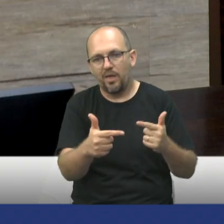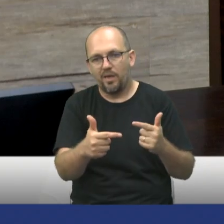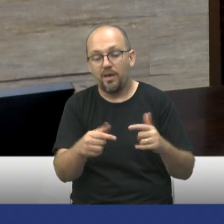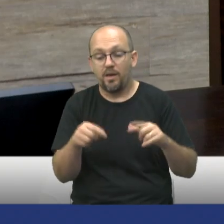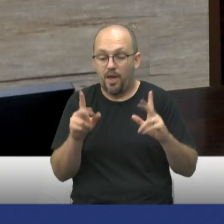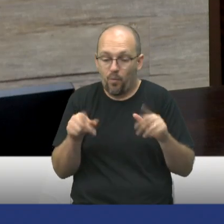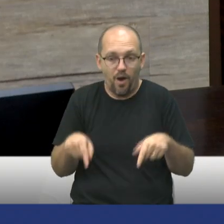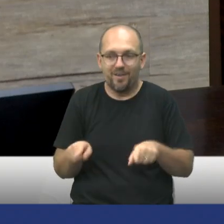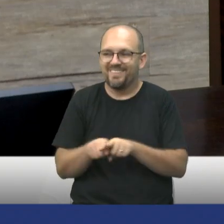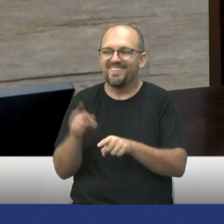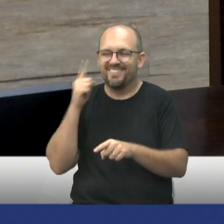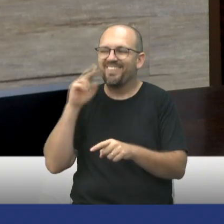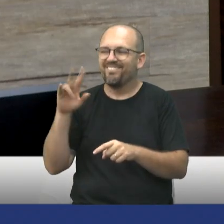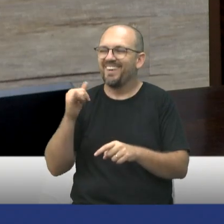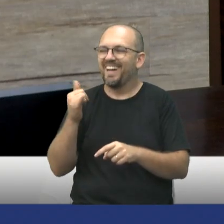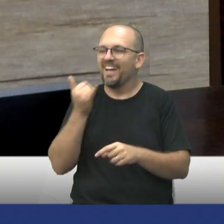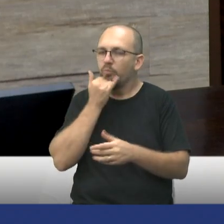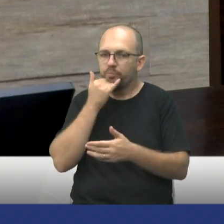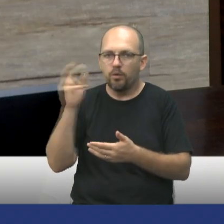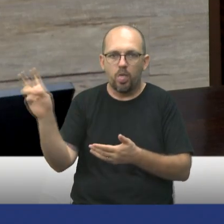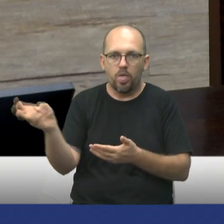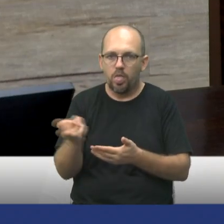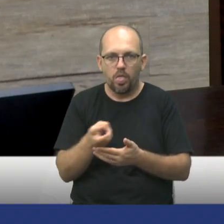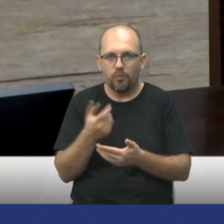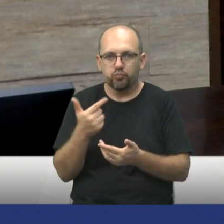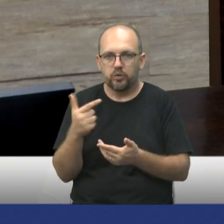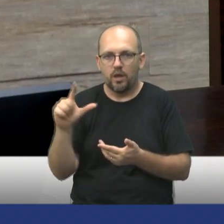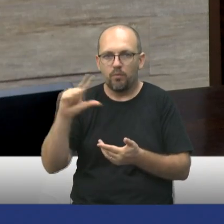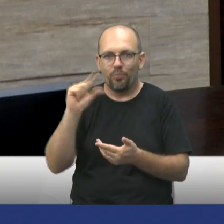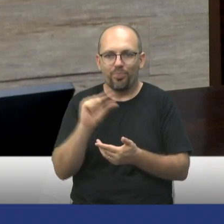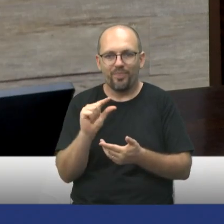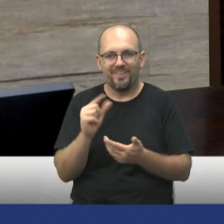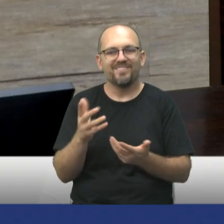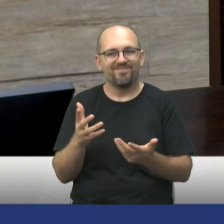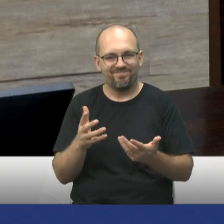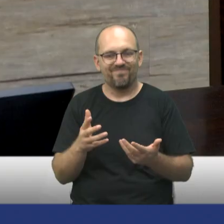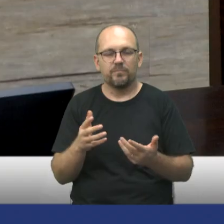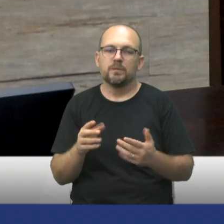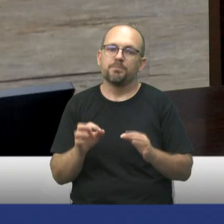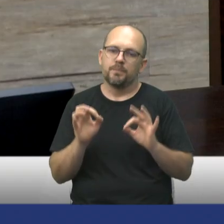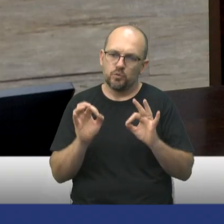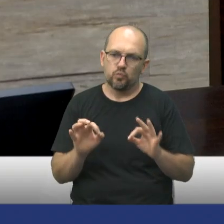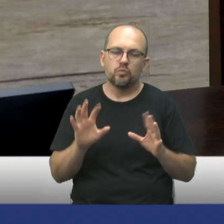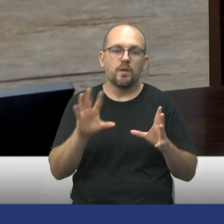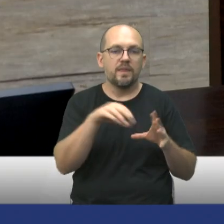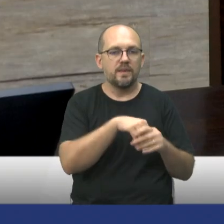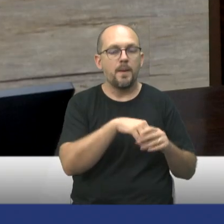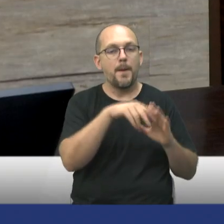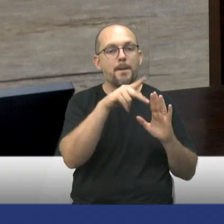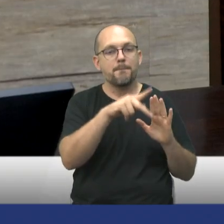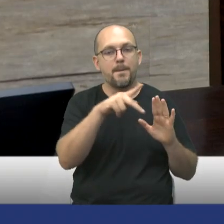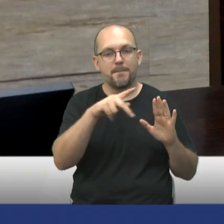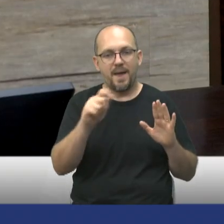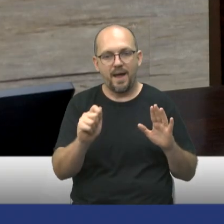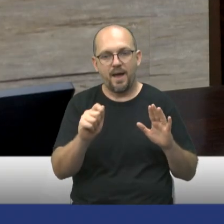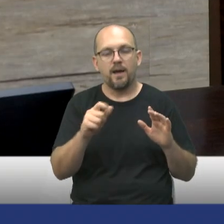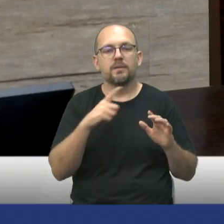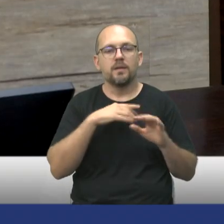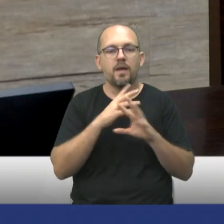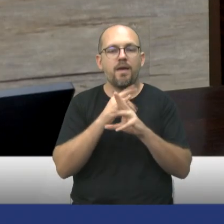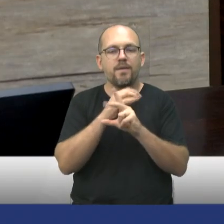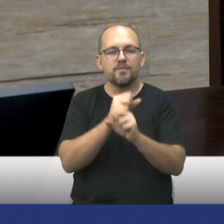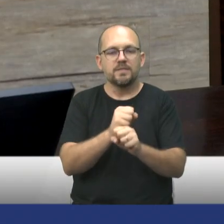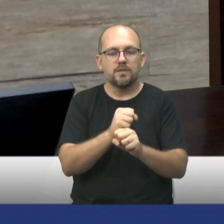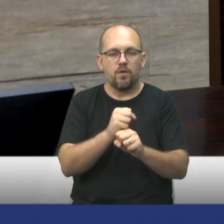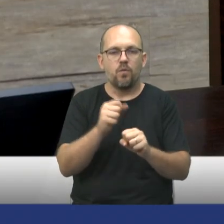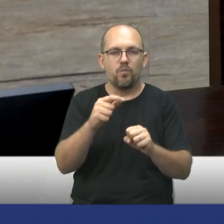a arrecadação esperada, mas nada mais do que justo. E além disso, né, está dentro do PPA também a revisão do quadro de